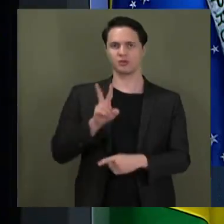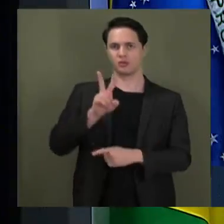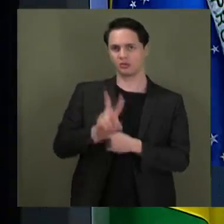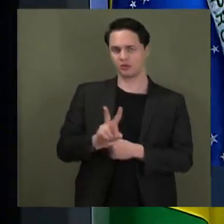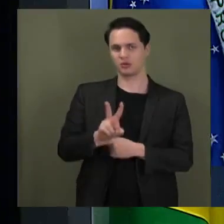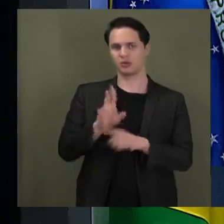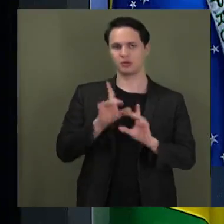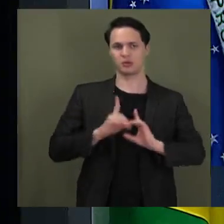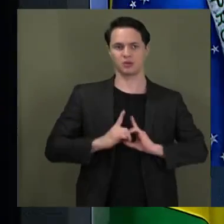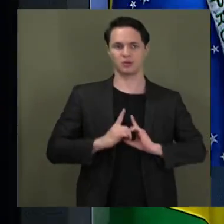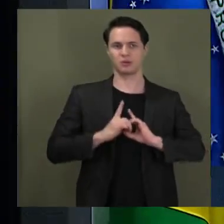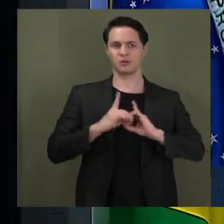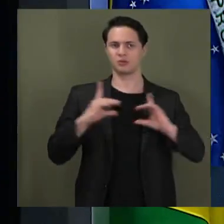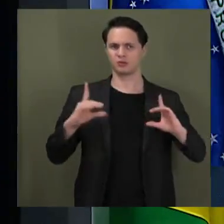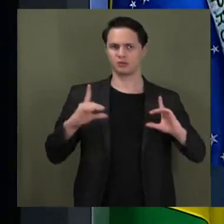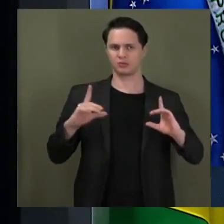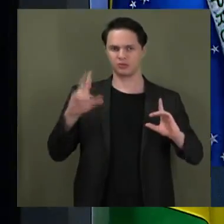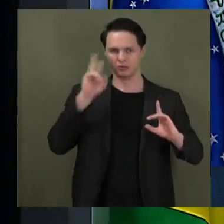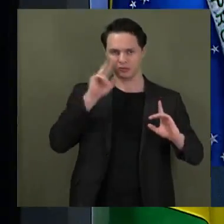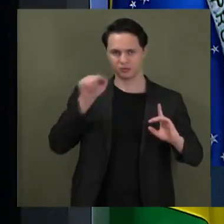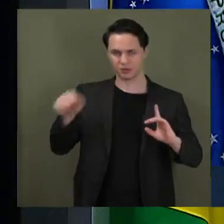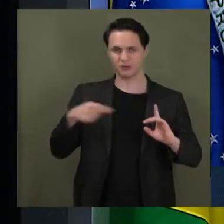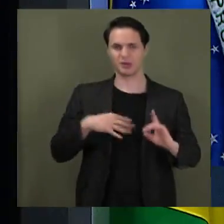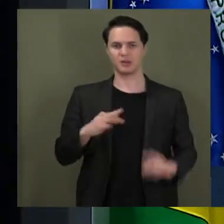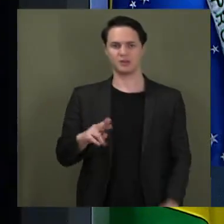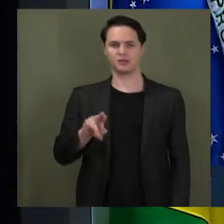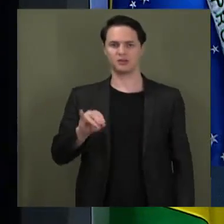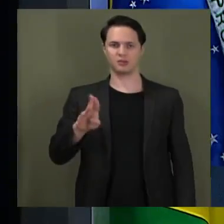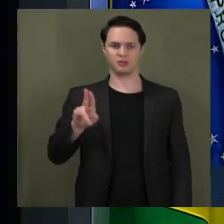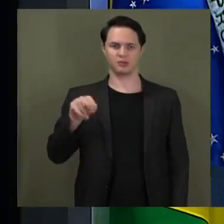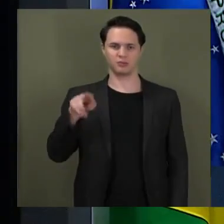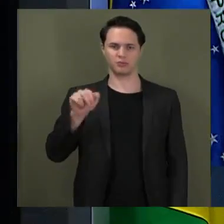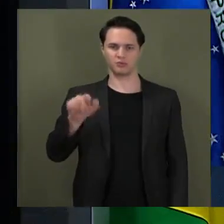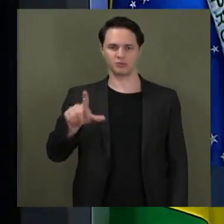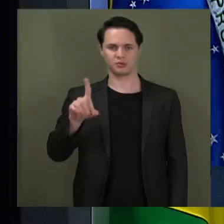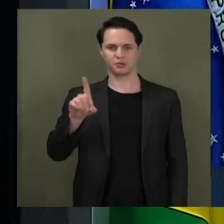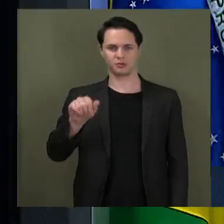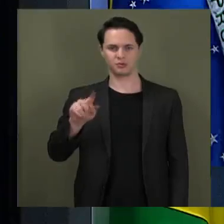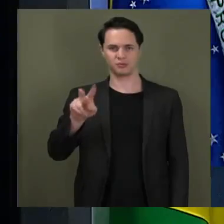da Democracia, é aquele Tribunal da Verdade.